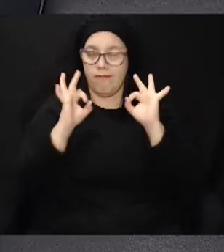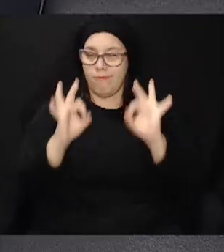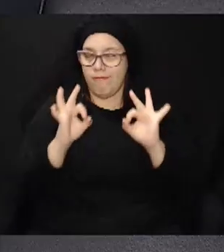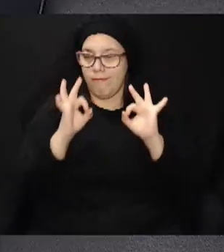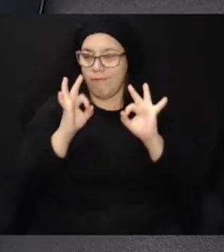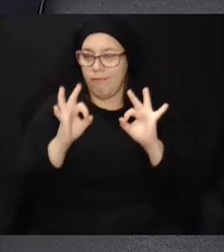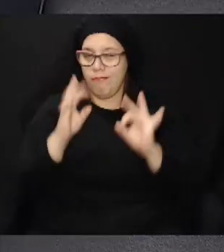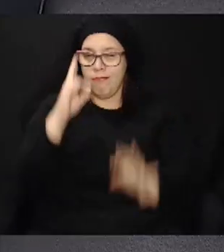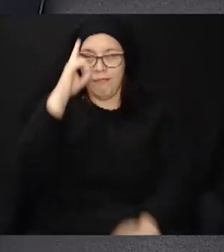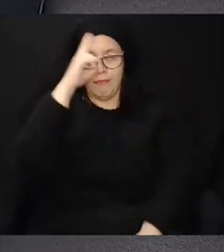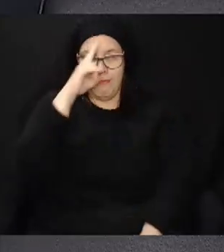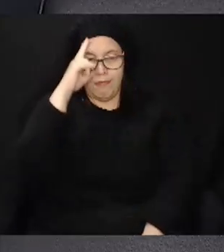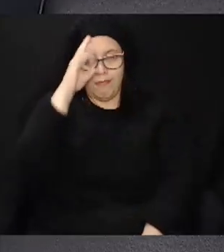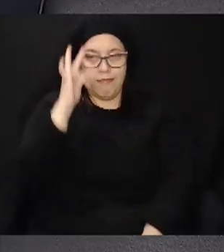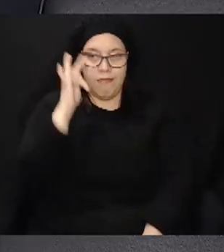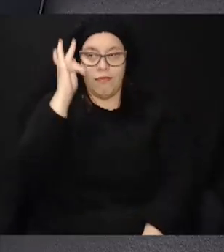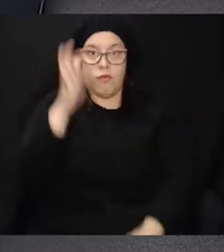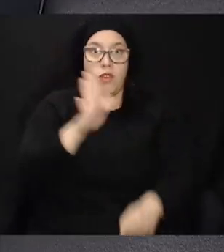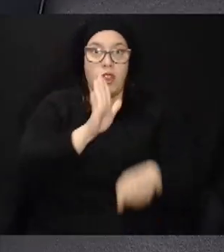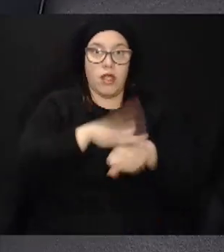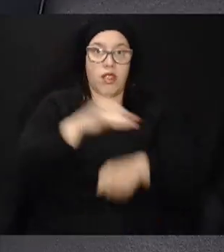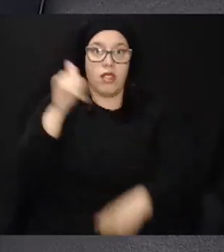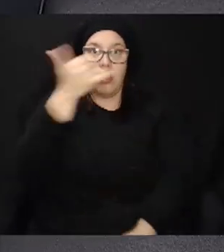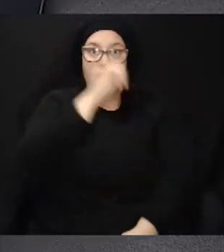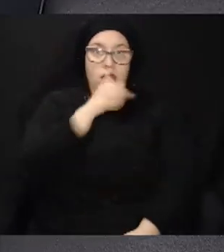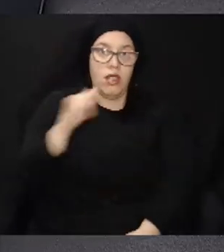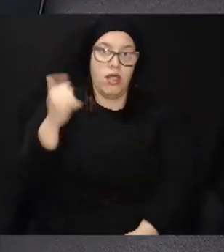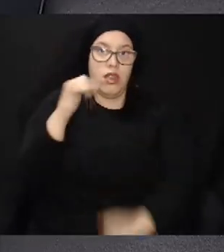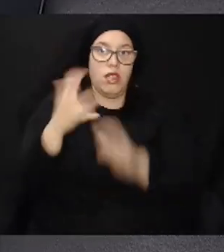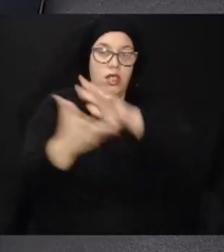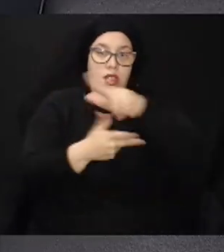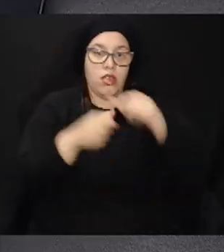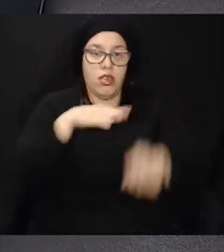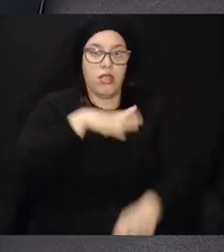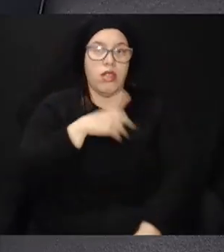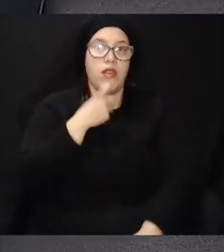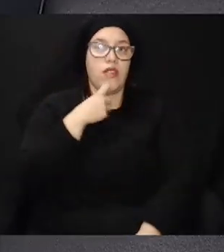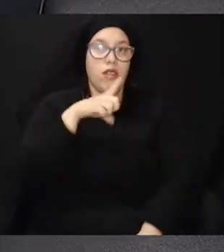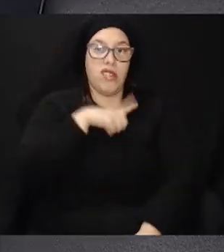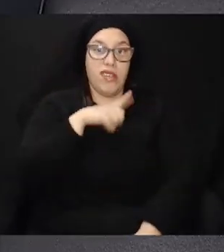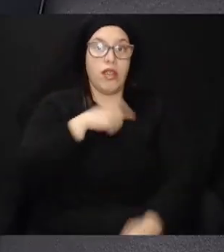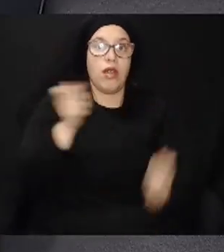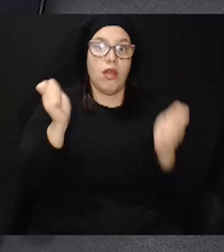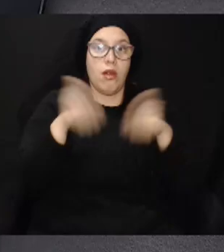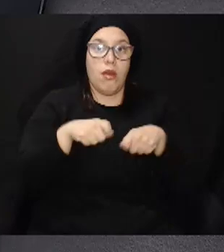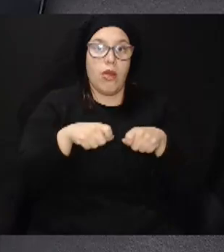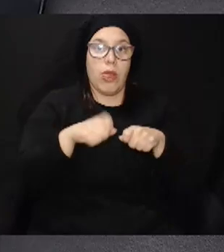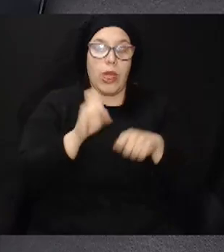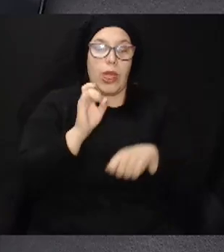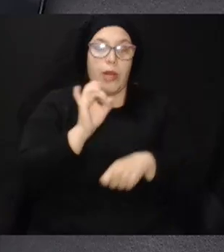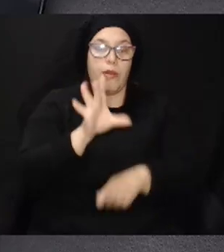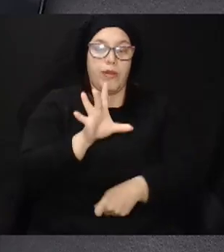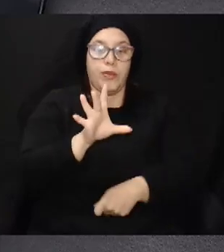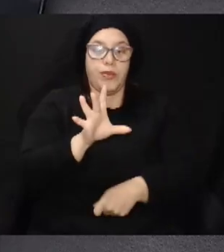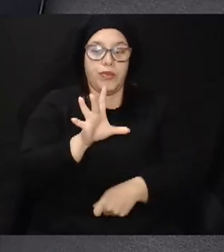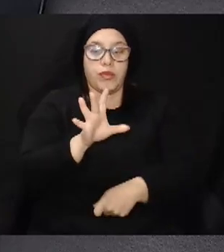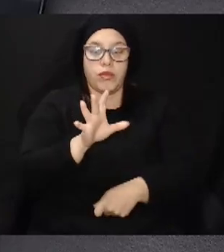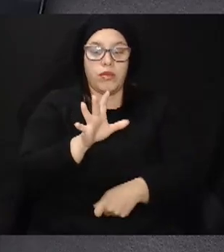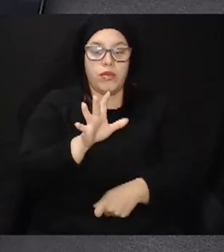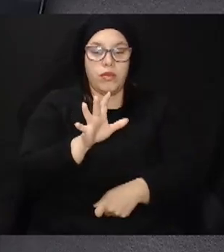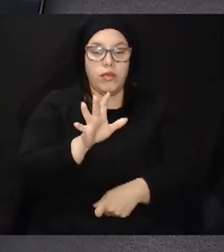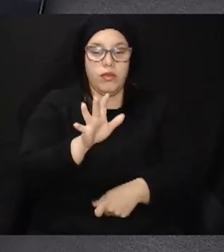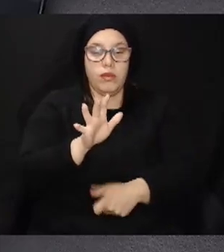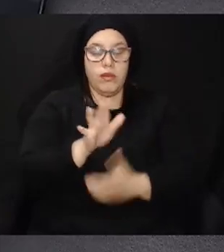fazer mais um aeroporto internacional na cidade de Campinas, nós temos possibilidade. Só que a cidade precisa se desenvolver